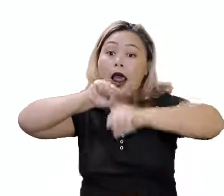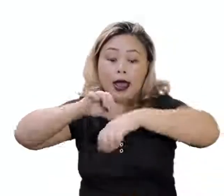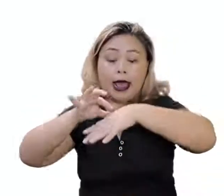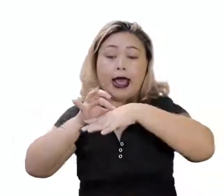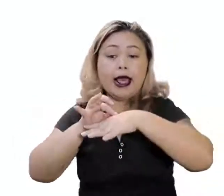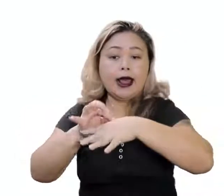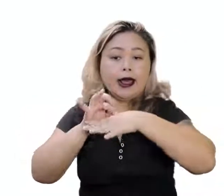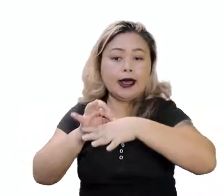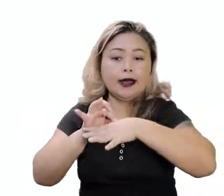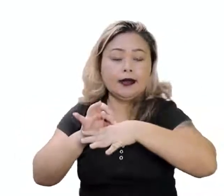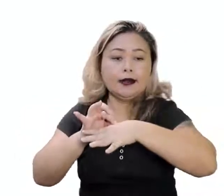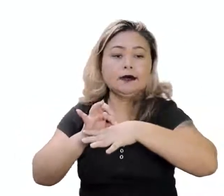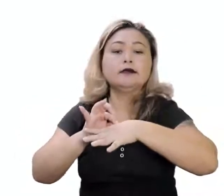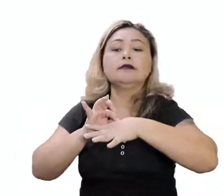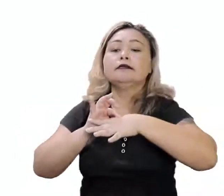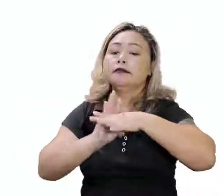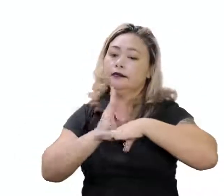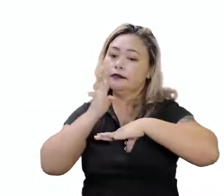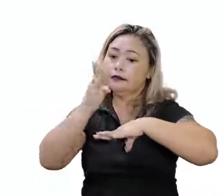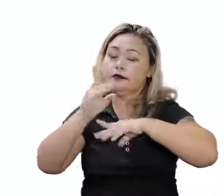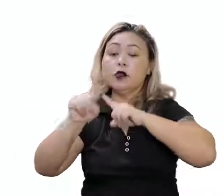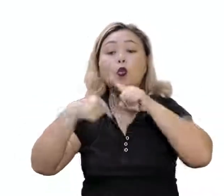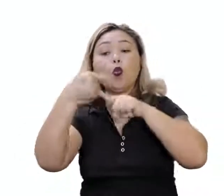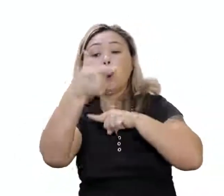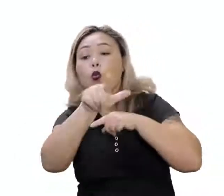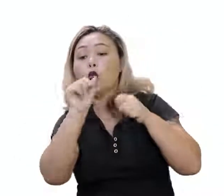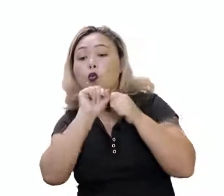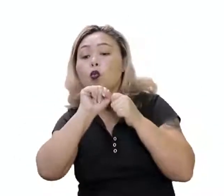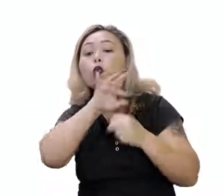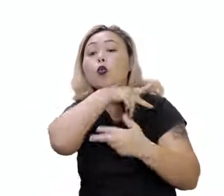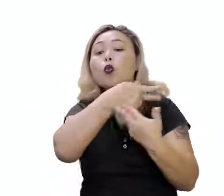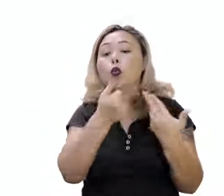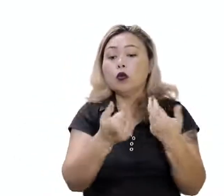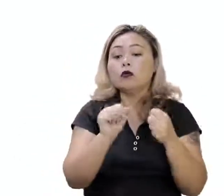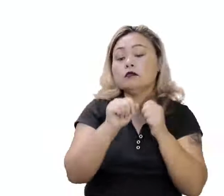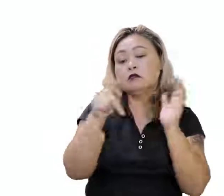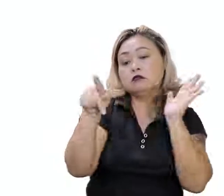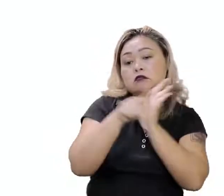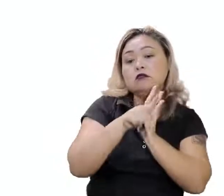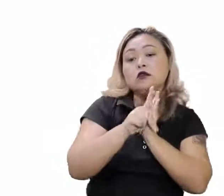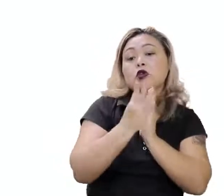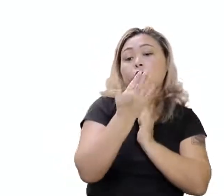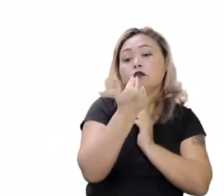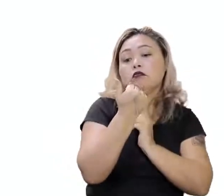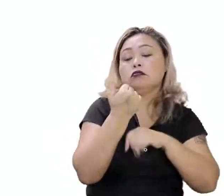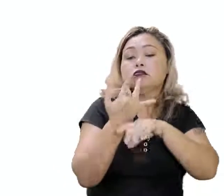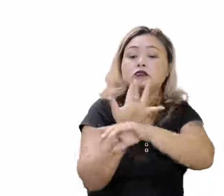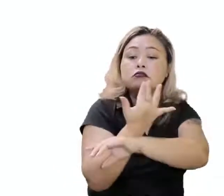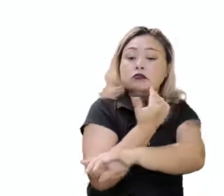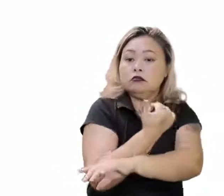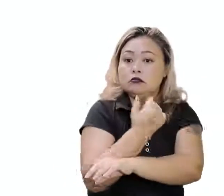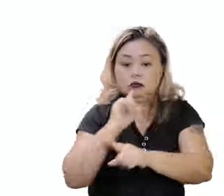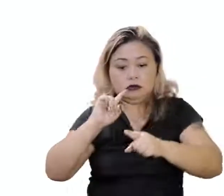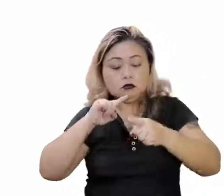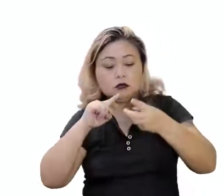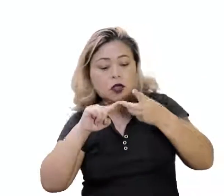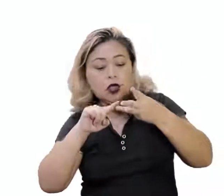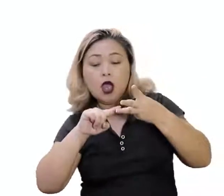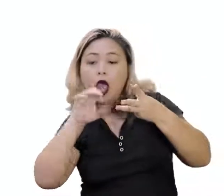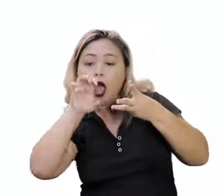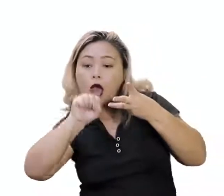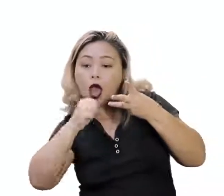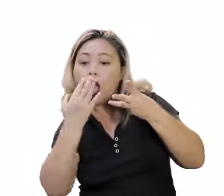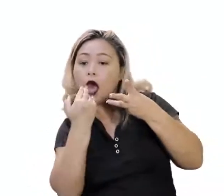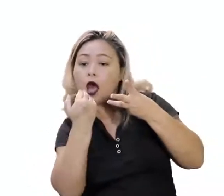restantes, que vão se alimentar de animais herbívoros, tá bom? Então, você vai ter consumidores de